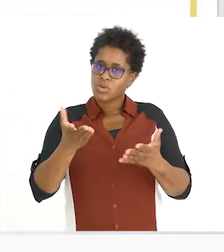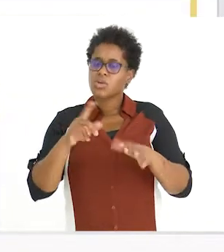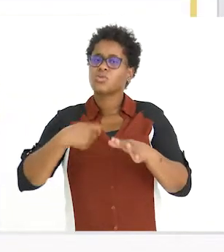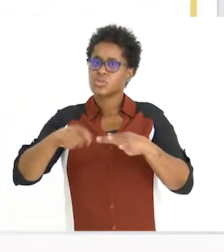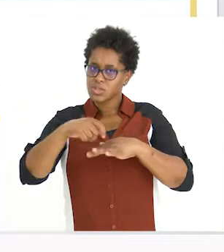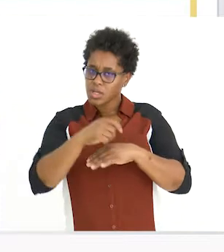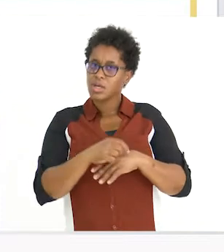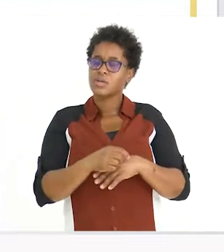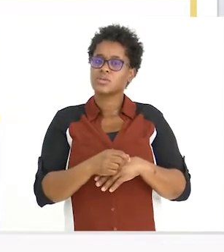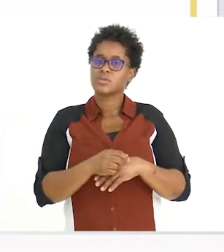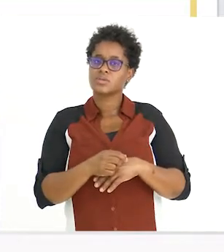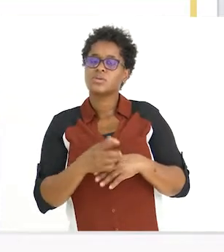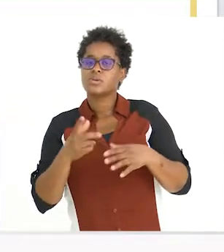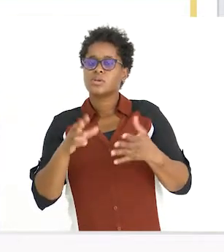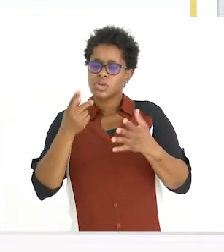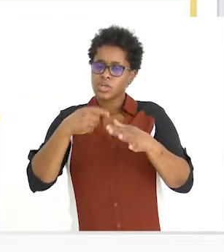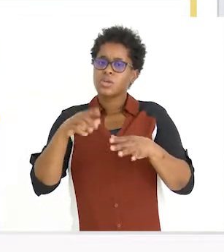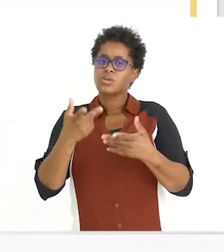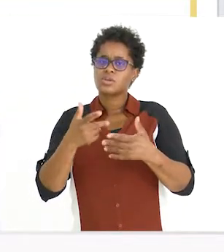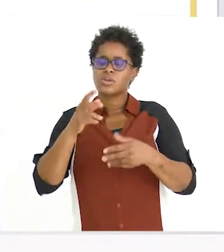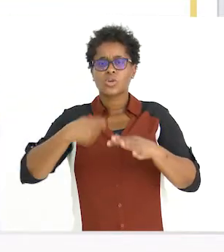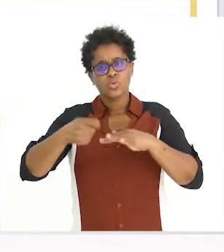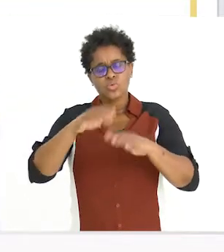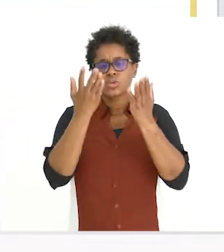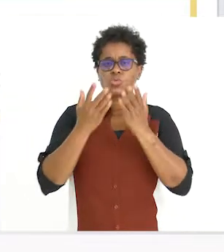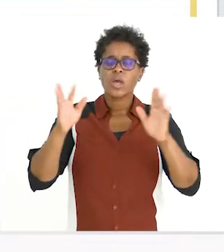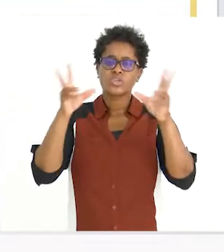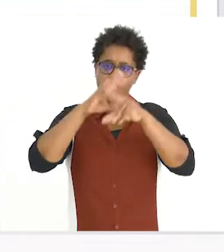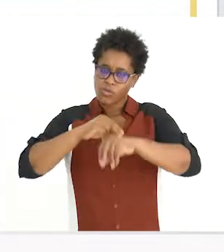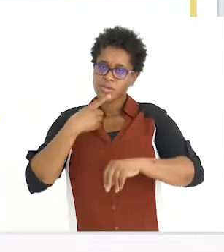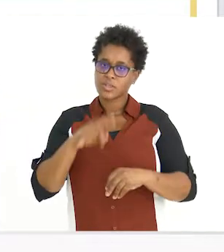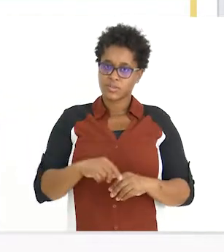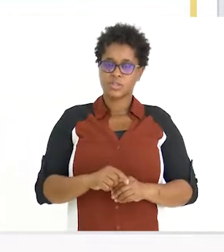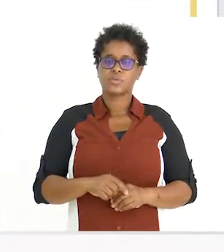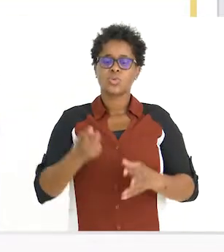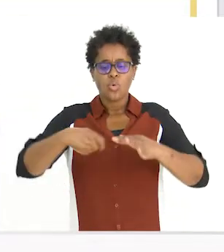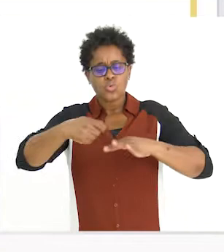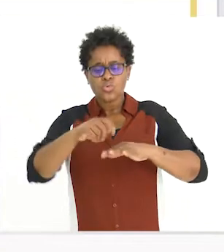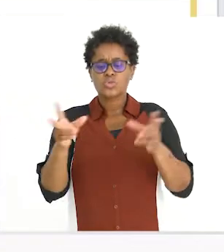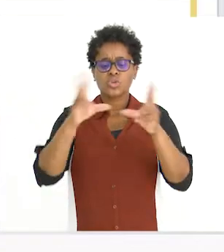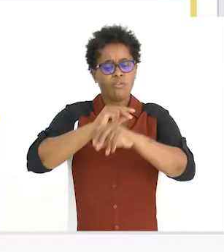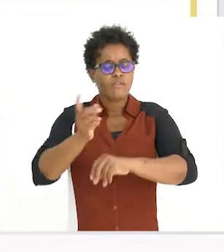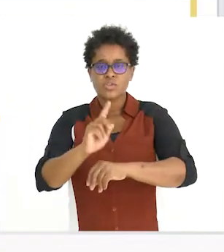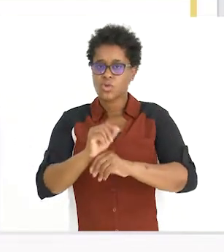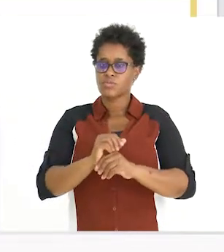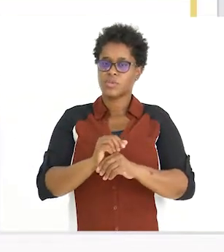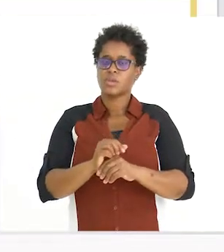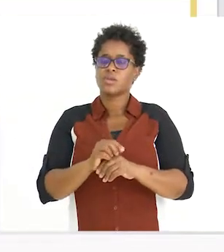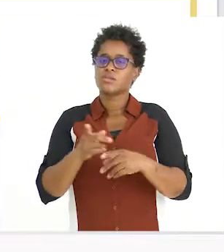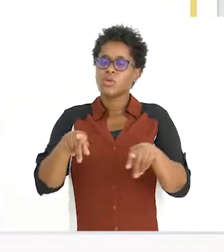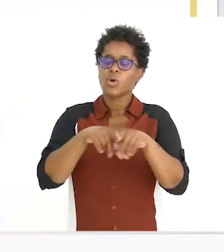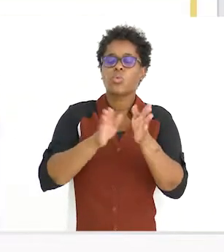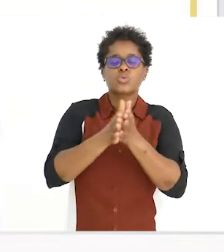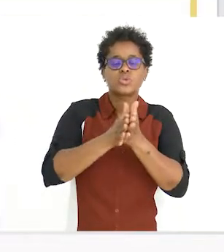naturais renováveis. Os não renováveis correspondem à utilização